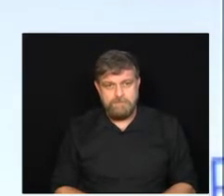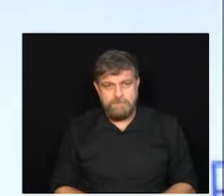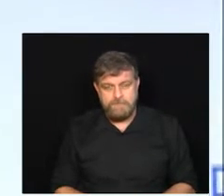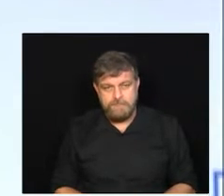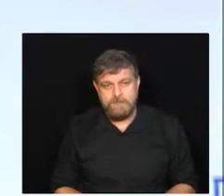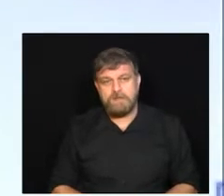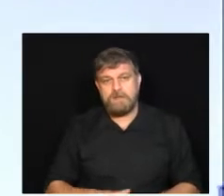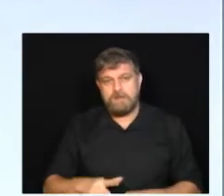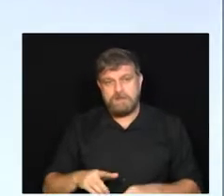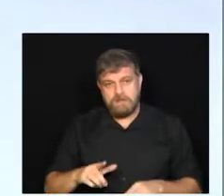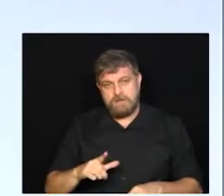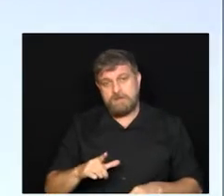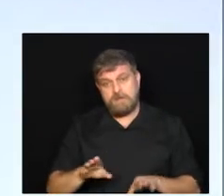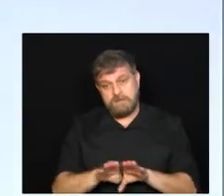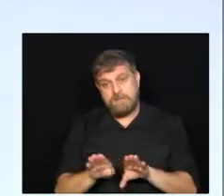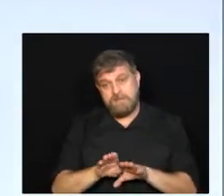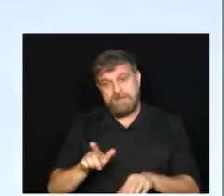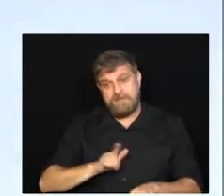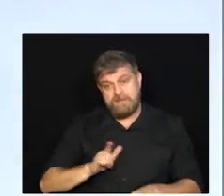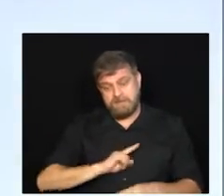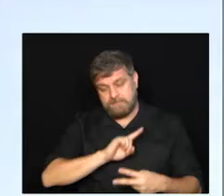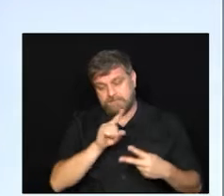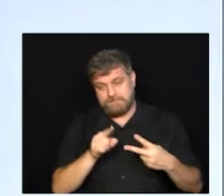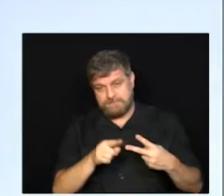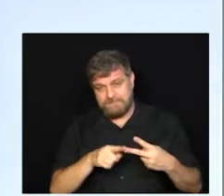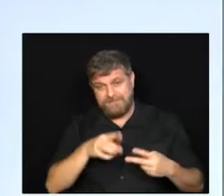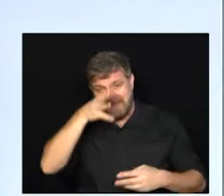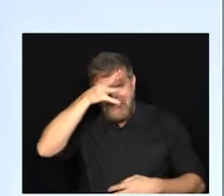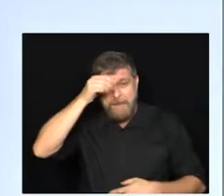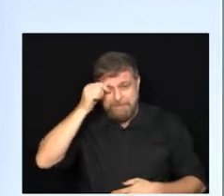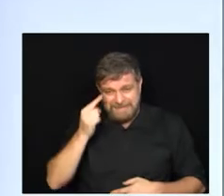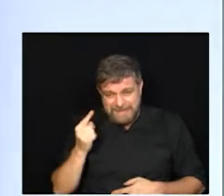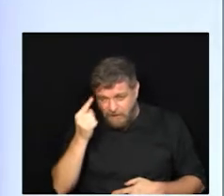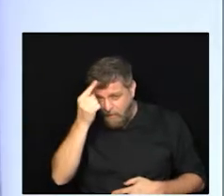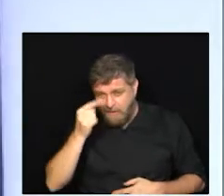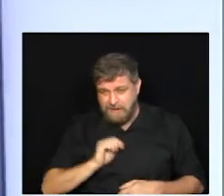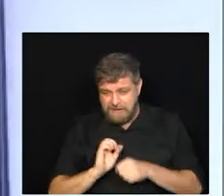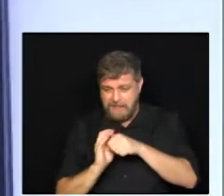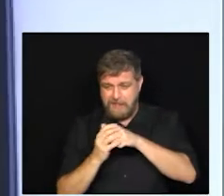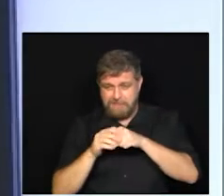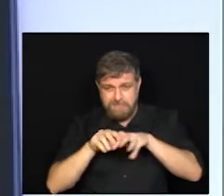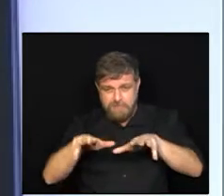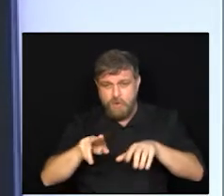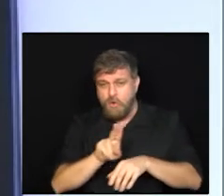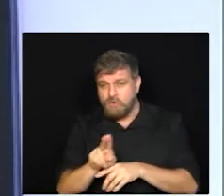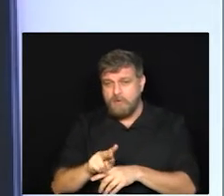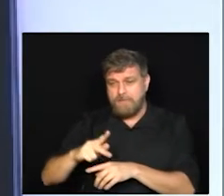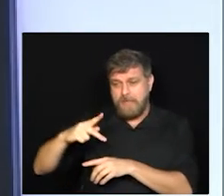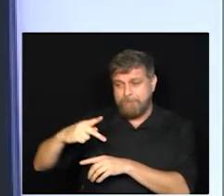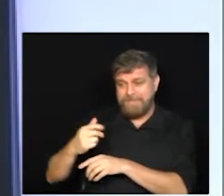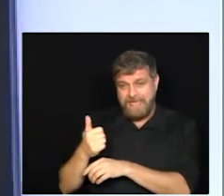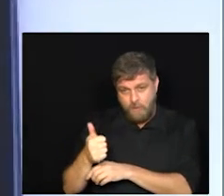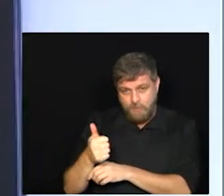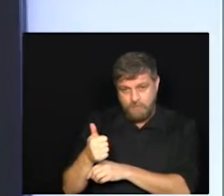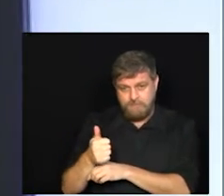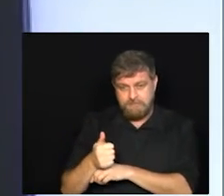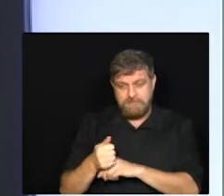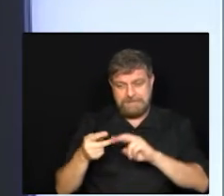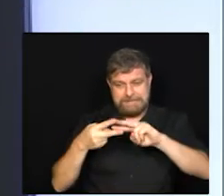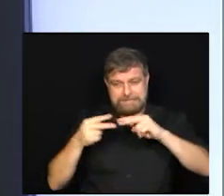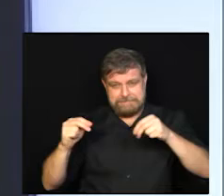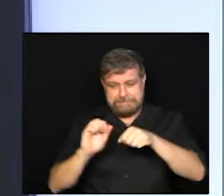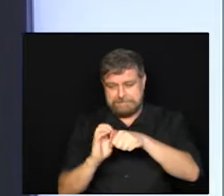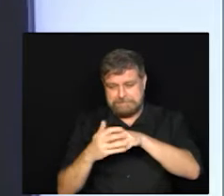E existe a segunda hipótese, que é a cepa de Manaus, né, a cepa P1, a variante, né, que